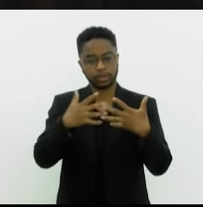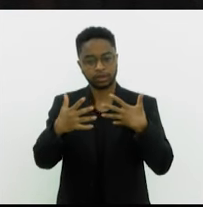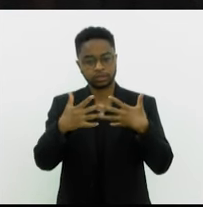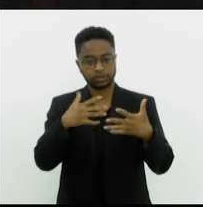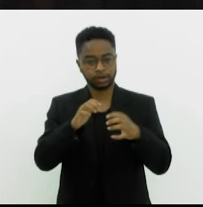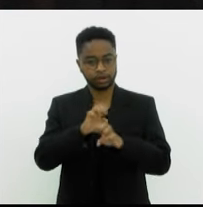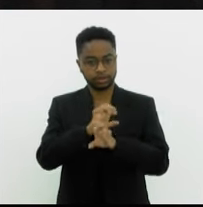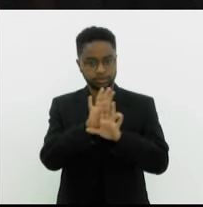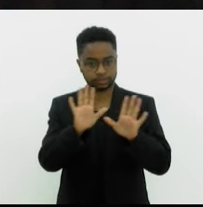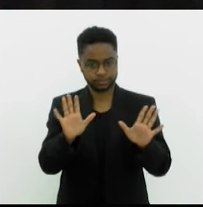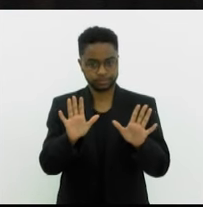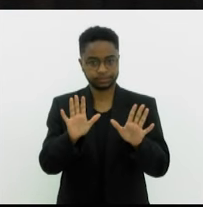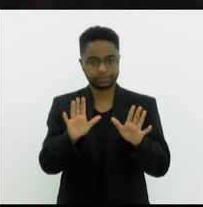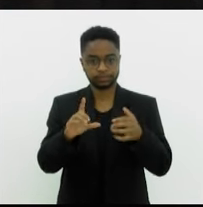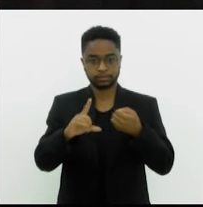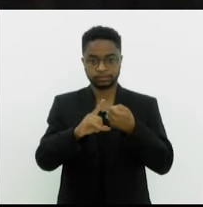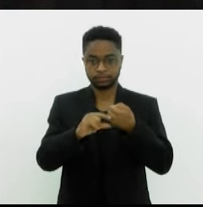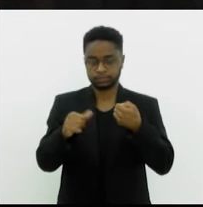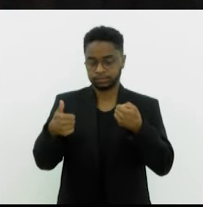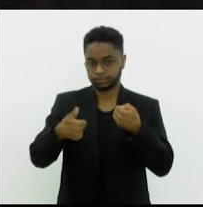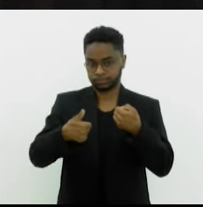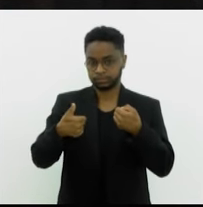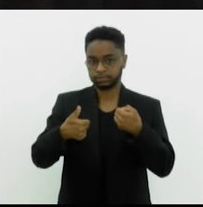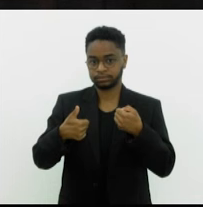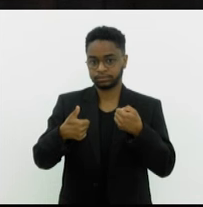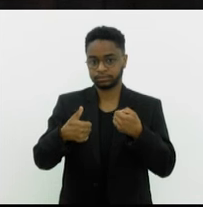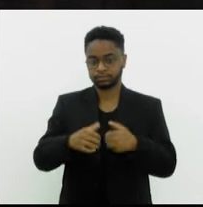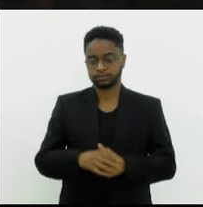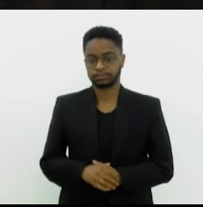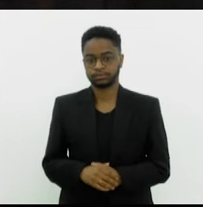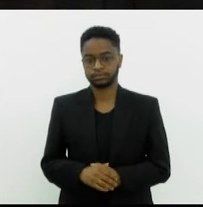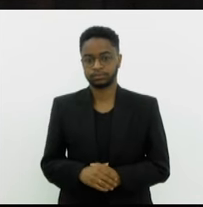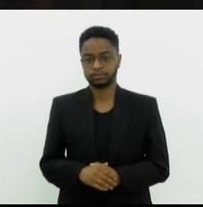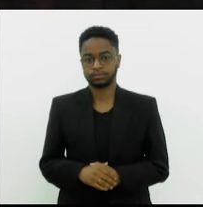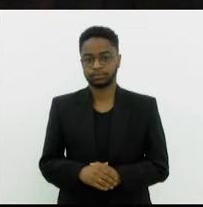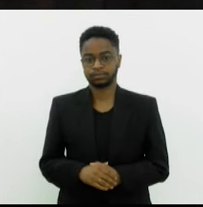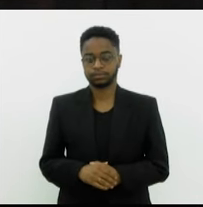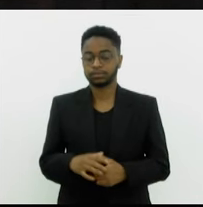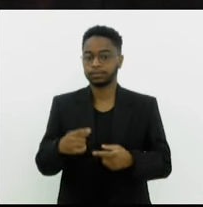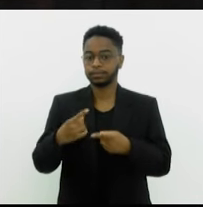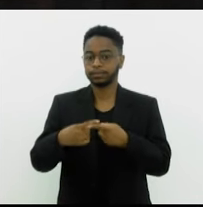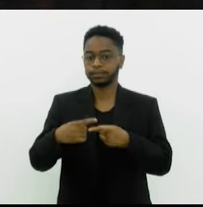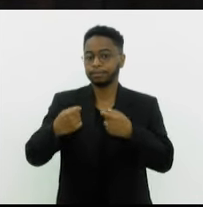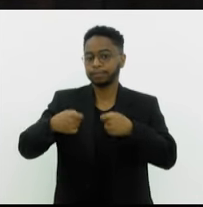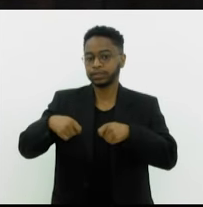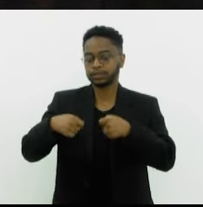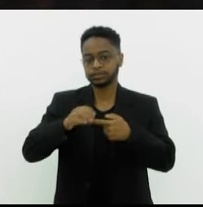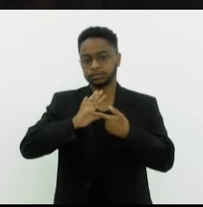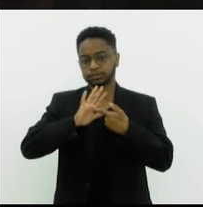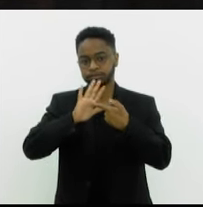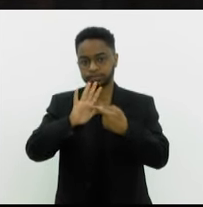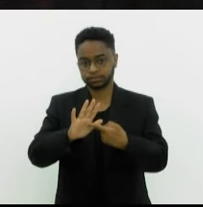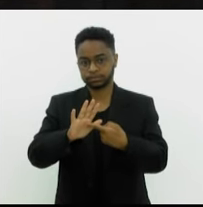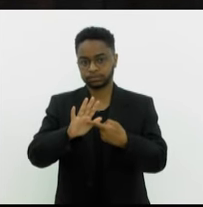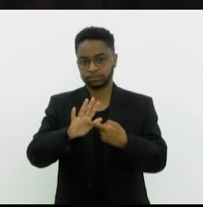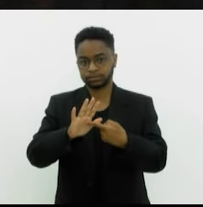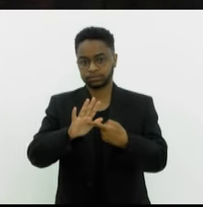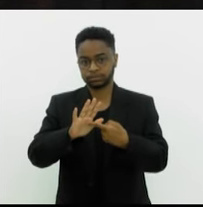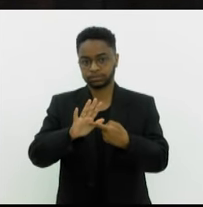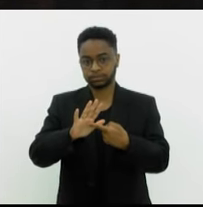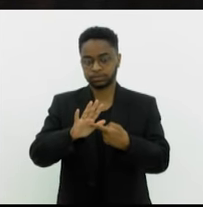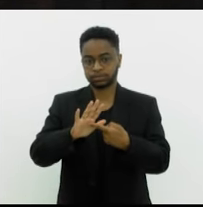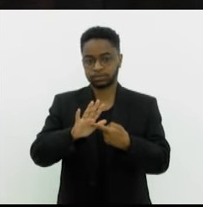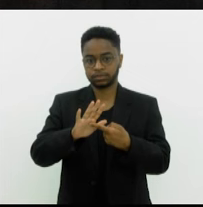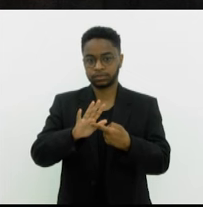transparência ao artigo 1º, para fazer menção que o anexo